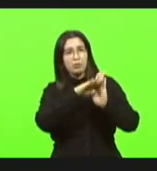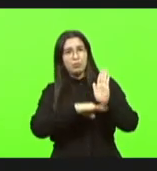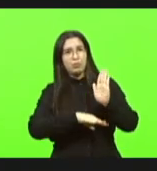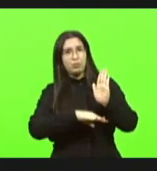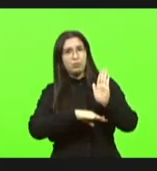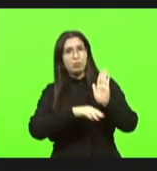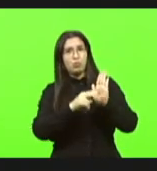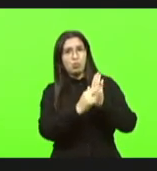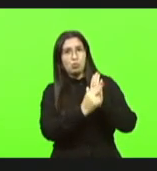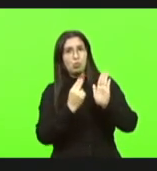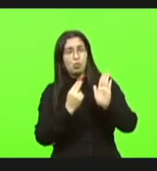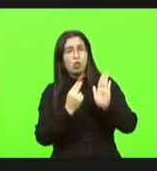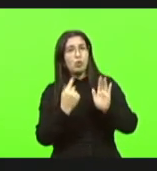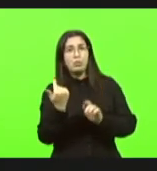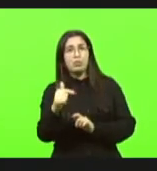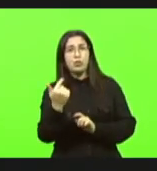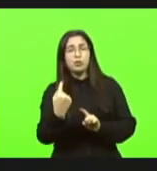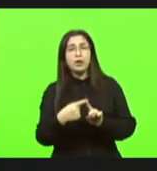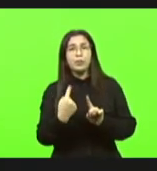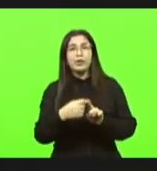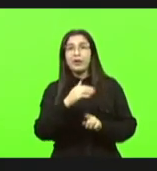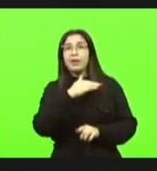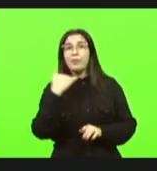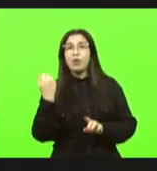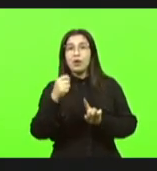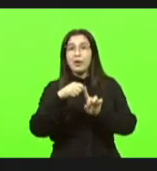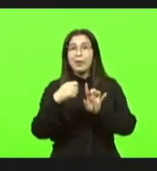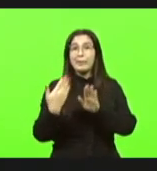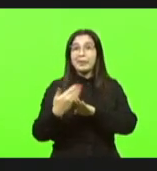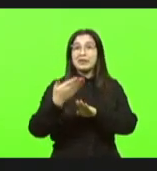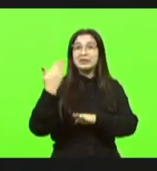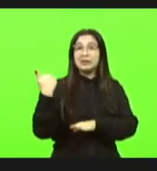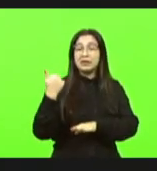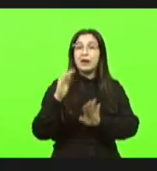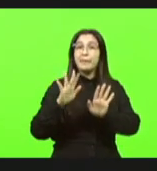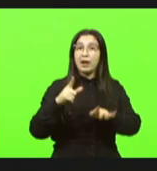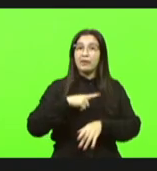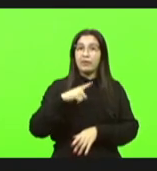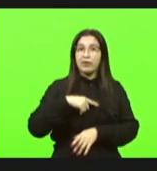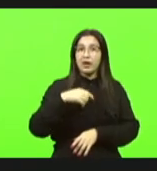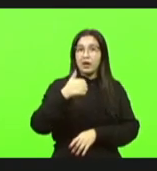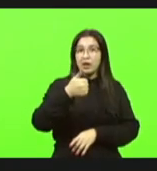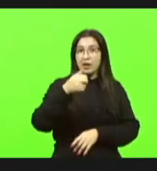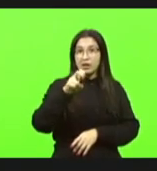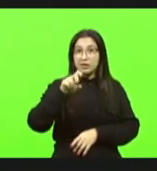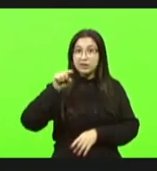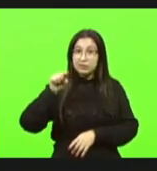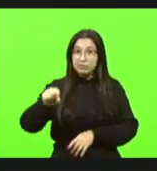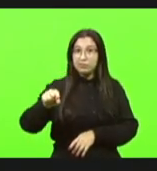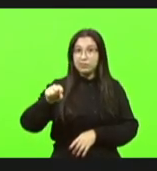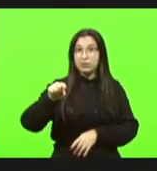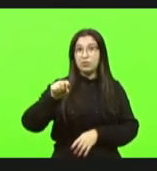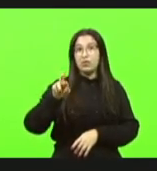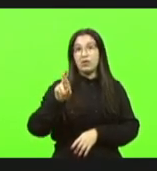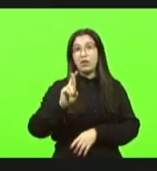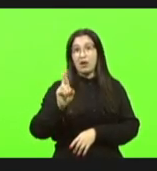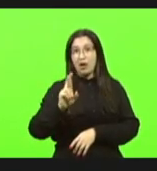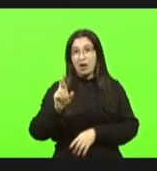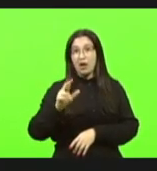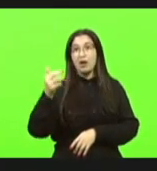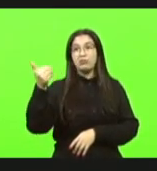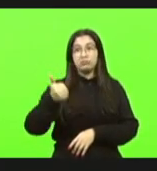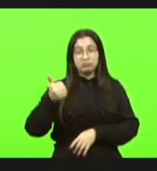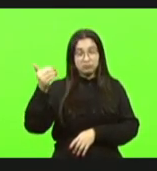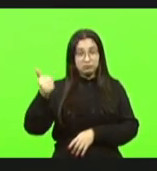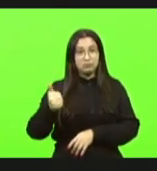porque ele morreu no mesmo alguns meses atrás mas terá direito a 15.000 rreais depressão Dias governadores